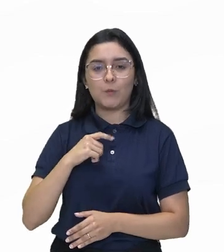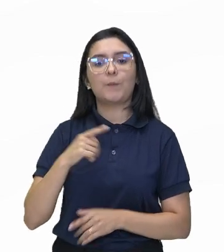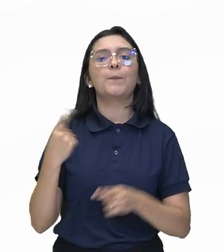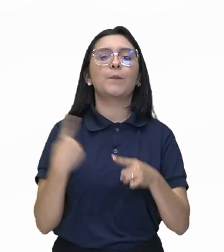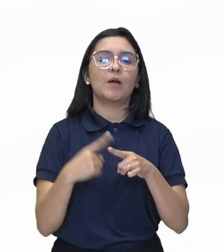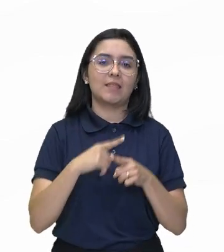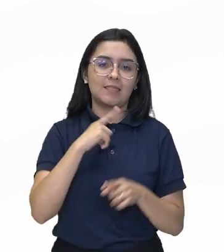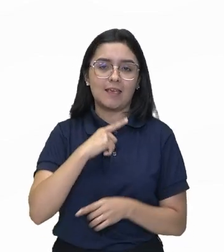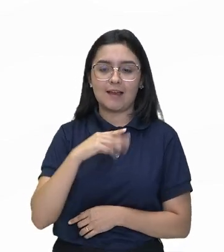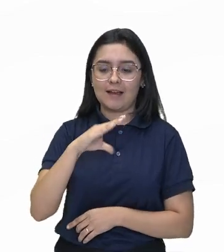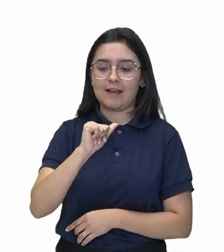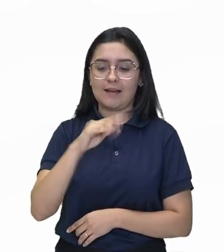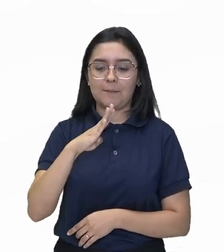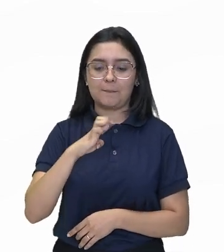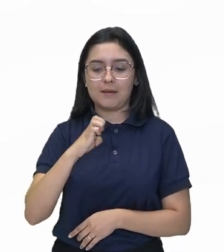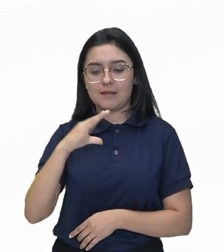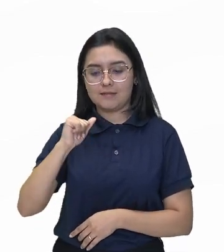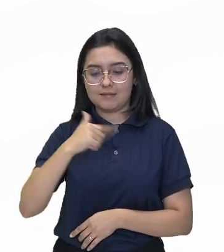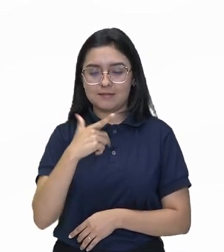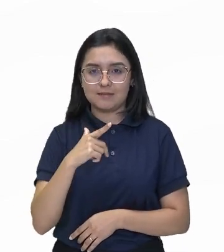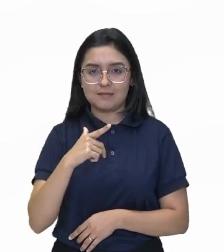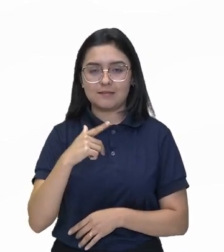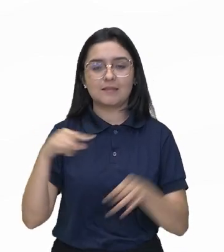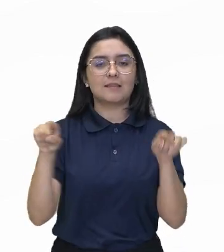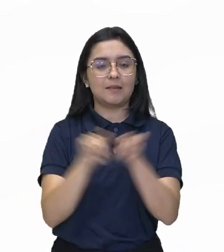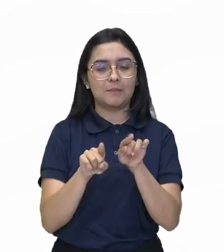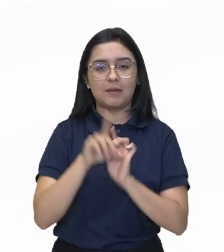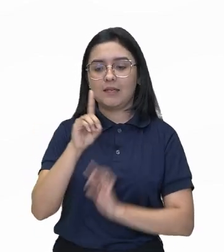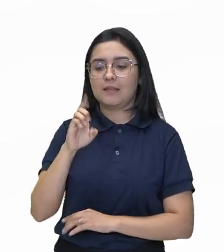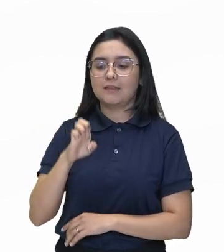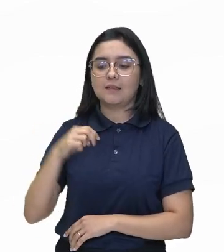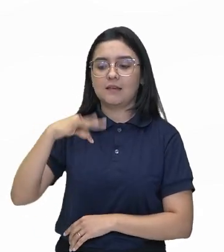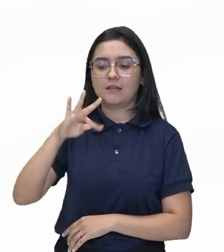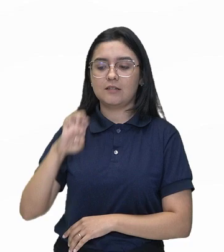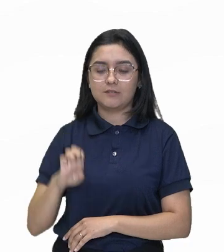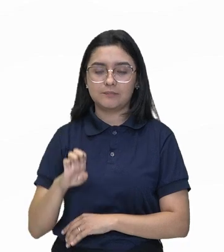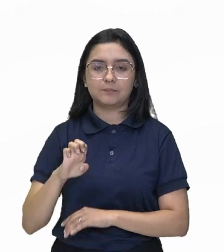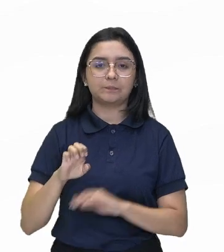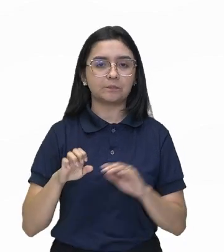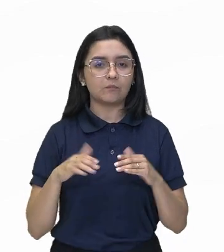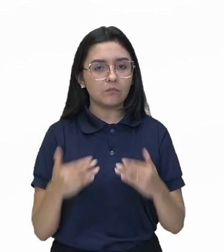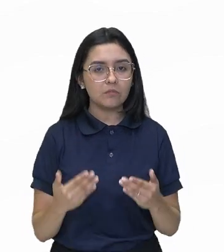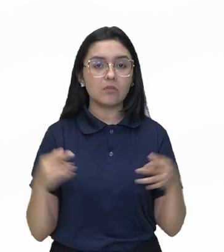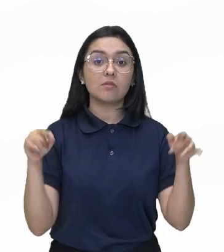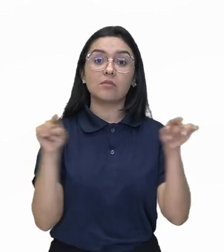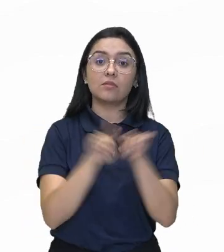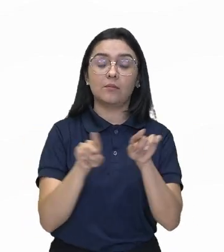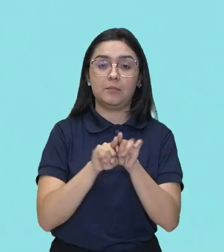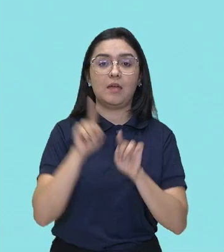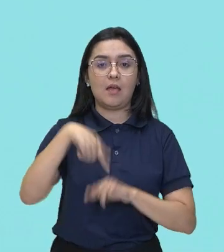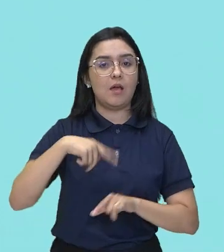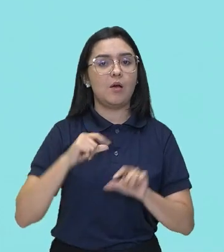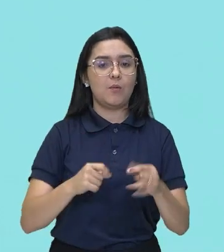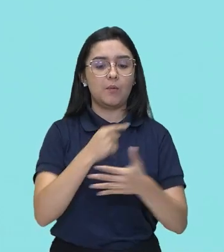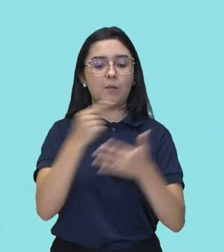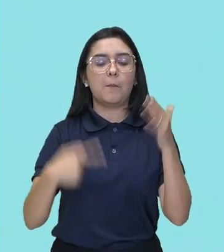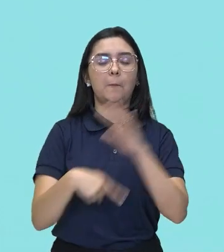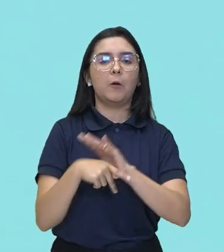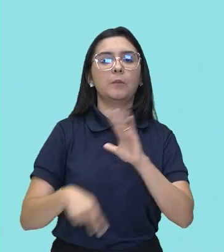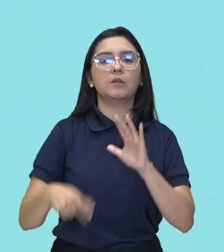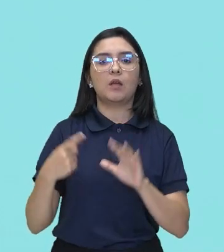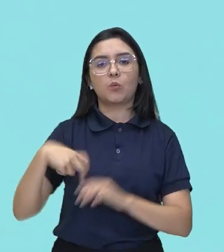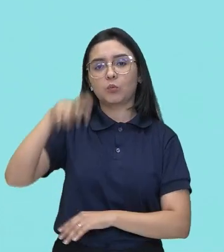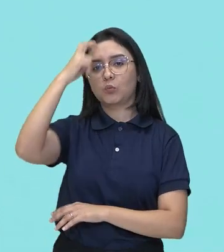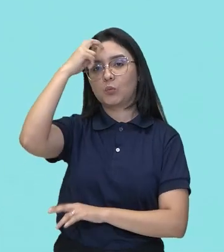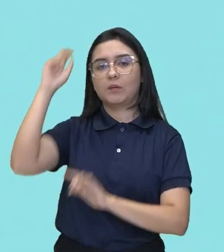cabeça, tem dente, não é bicho e nem é gente. Então, também aí é um elemento da nossa cultura